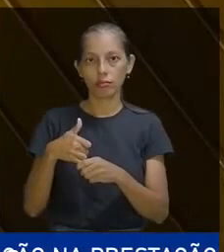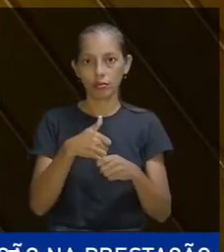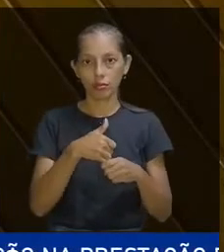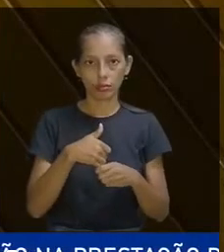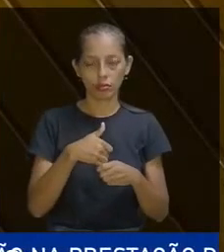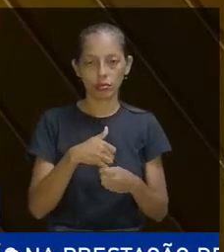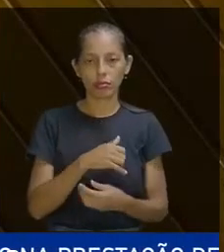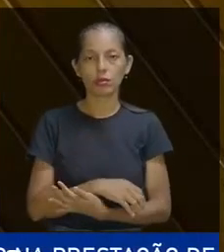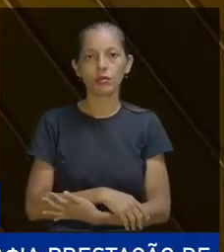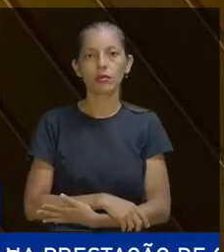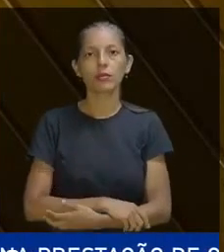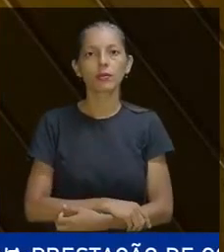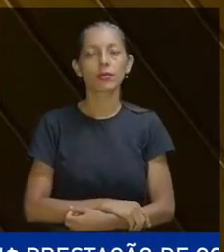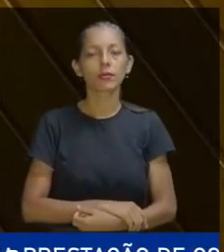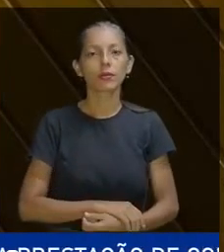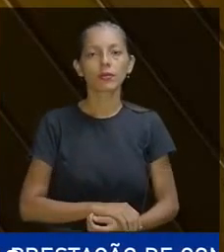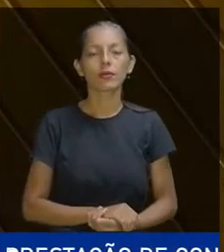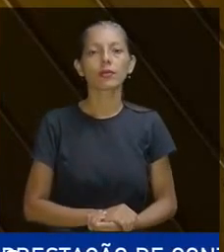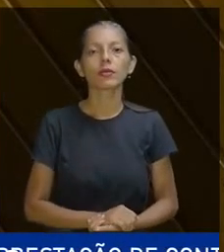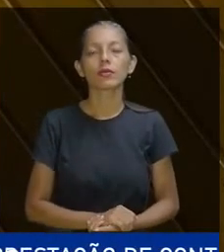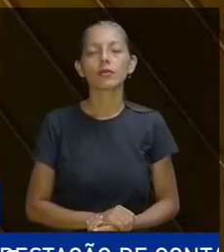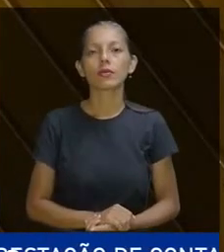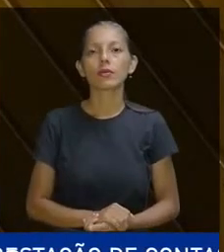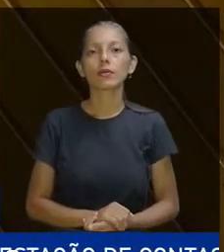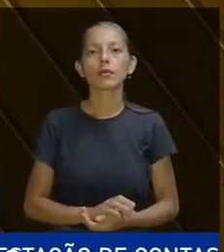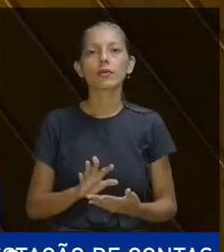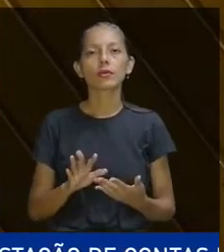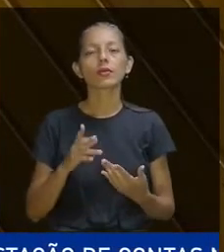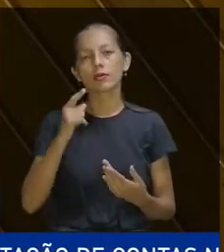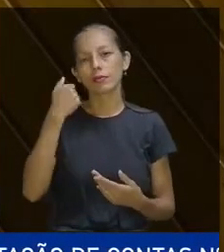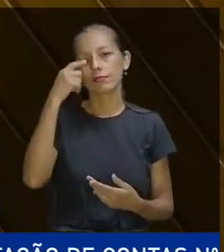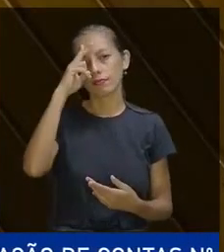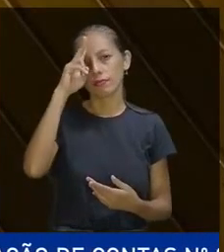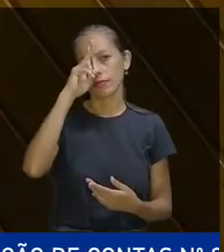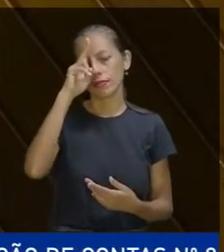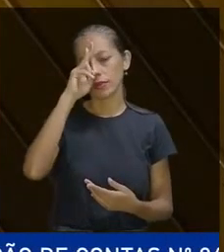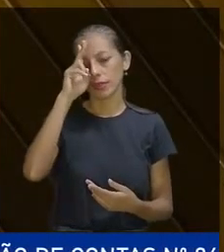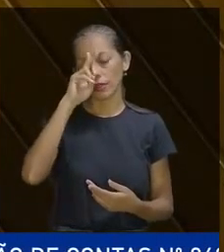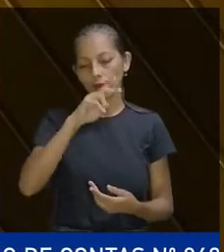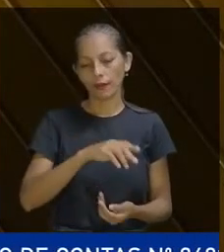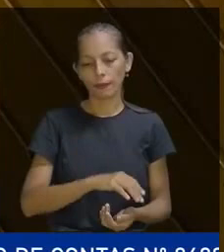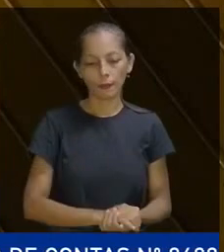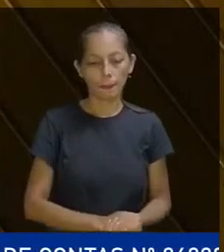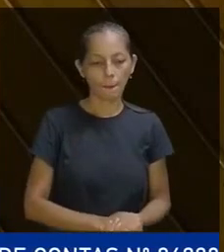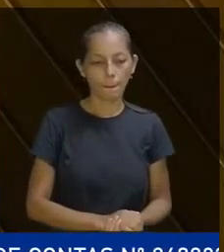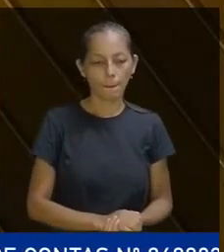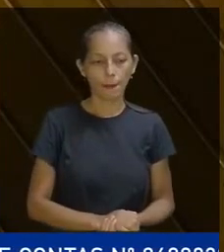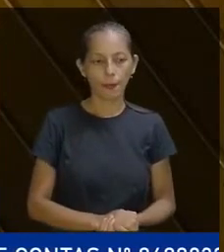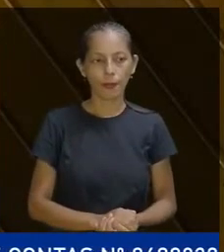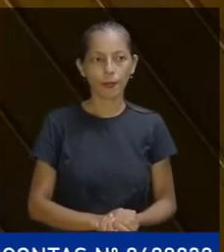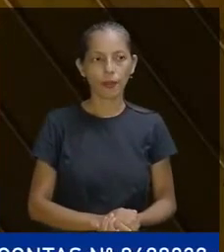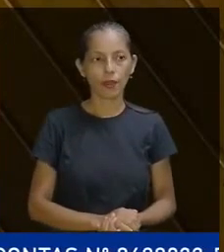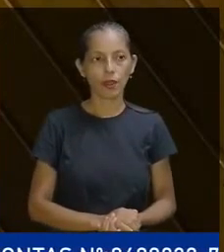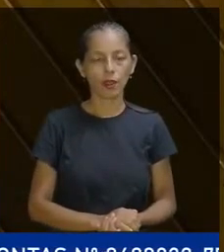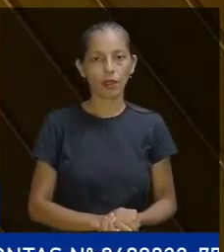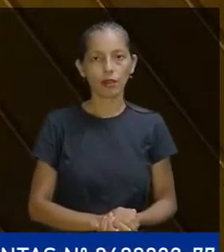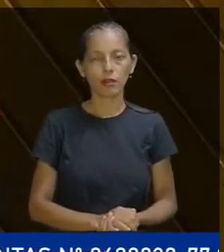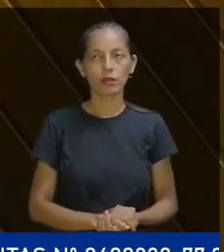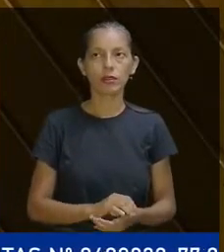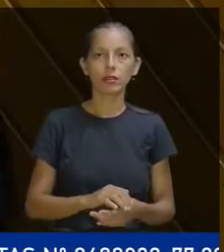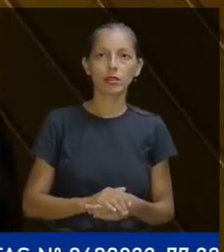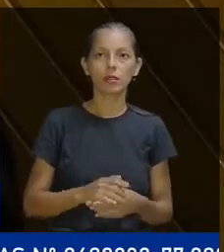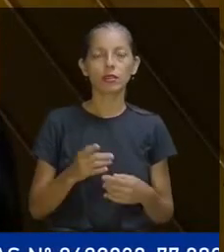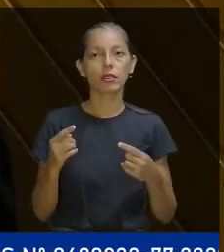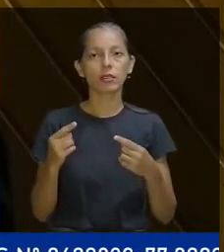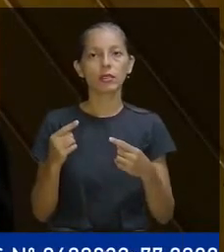Eu sou vencido no tribunal em relação a essa matéria, e a matéria dos embargos